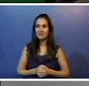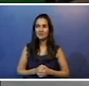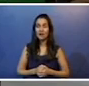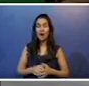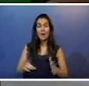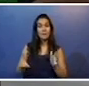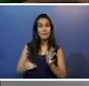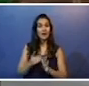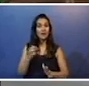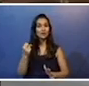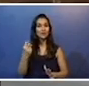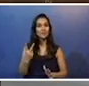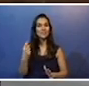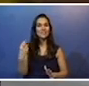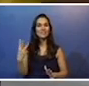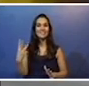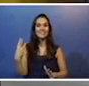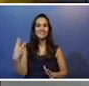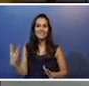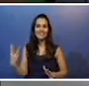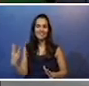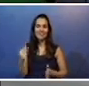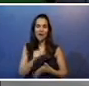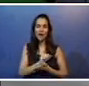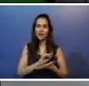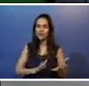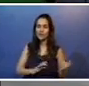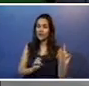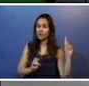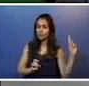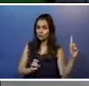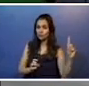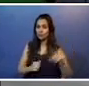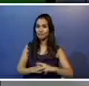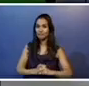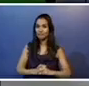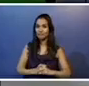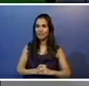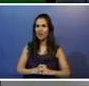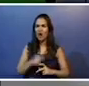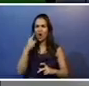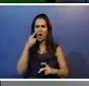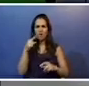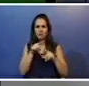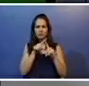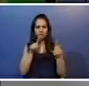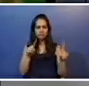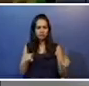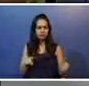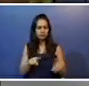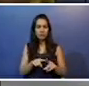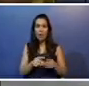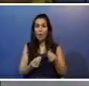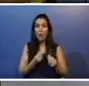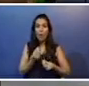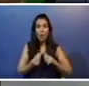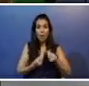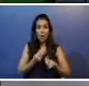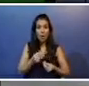Página 233. Vamos para a atividade 1. As ilustrações mostram como uma